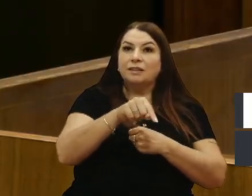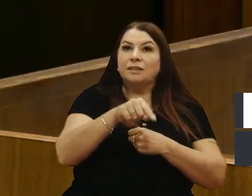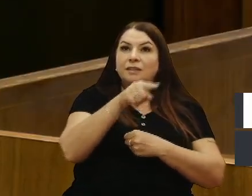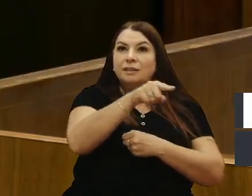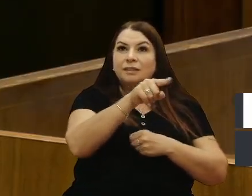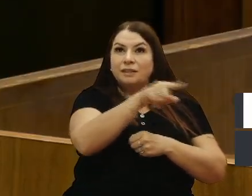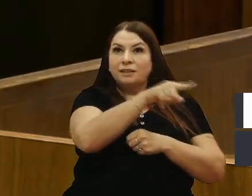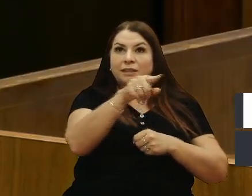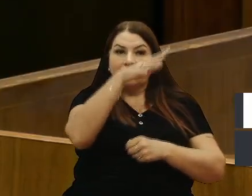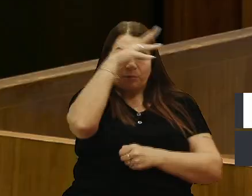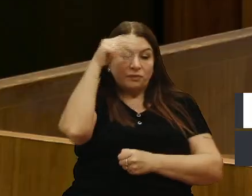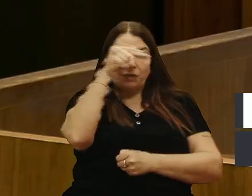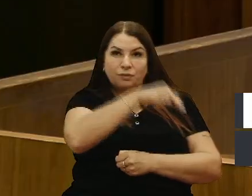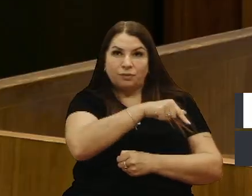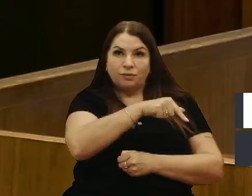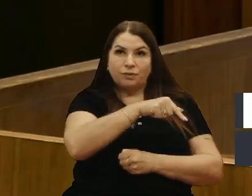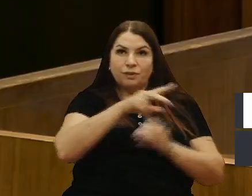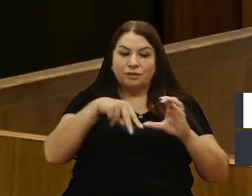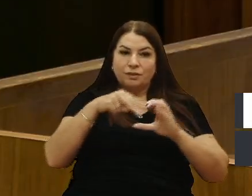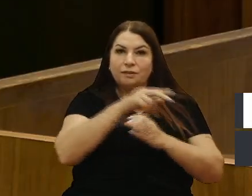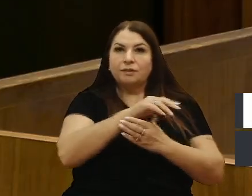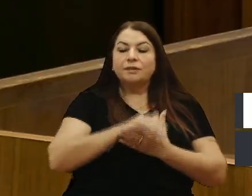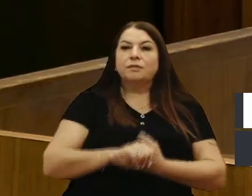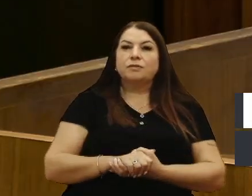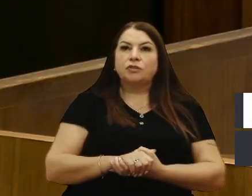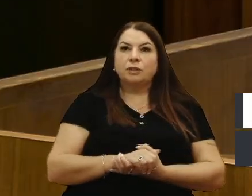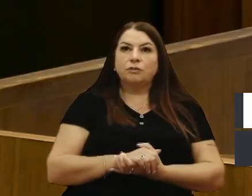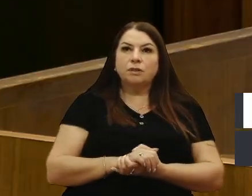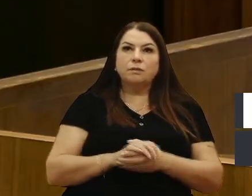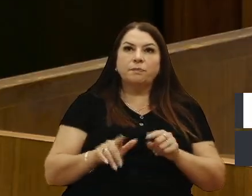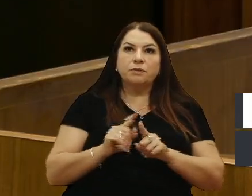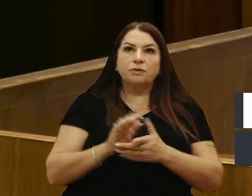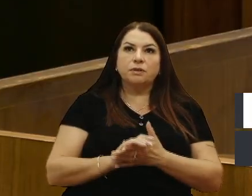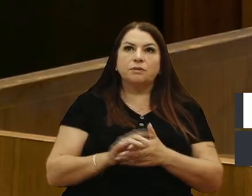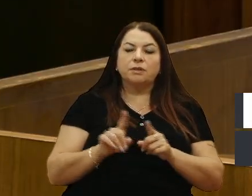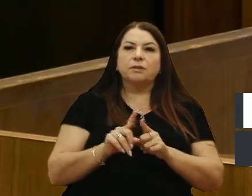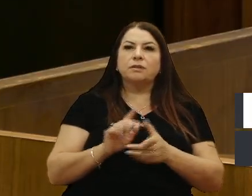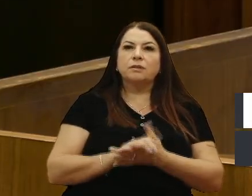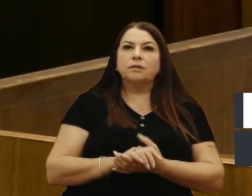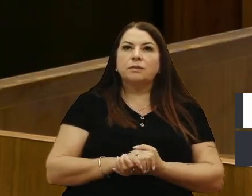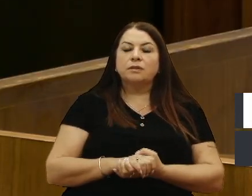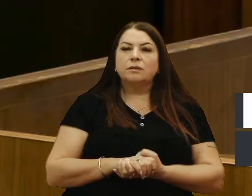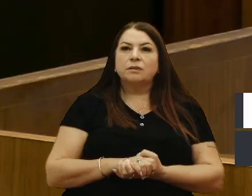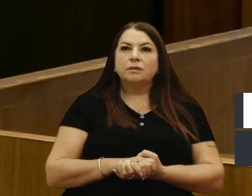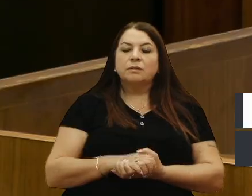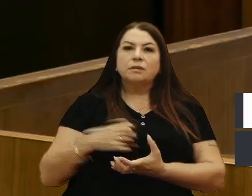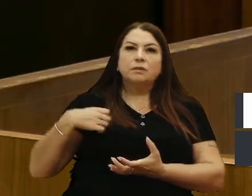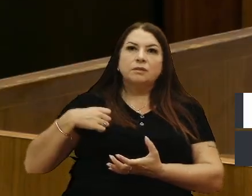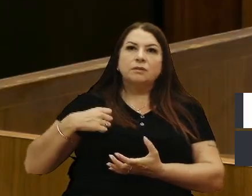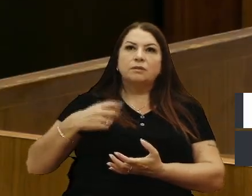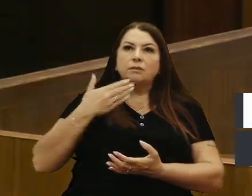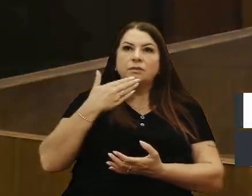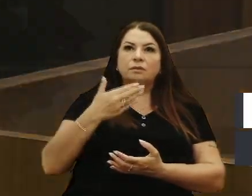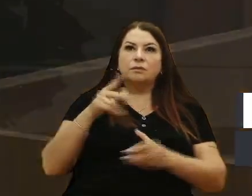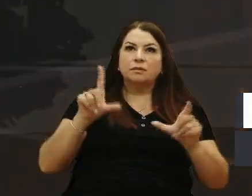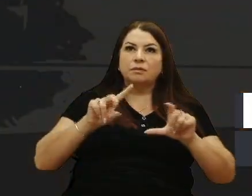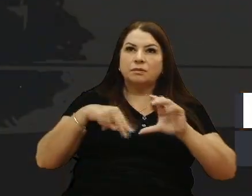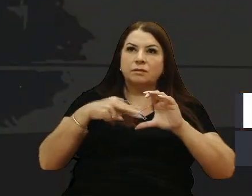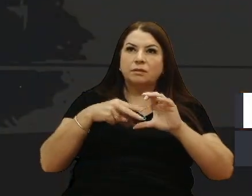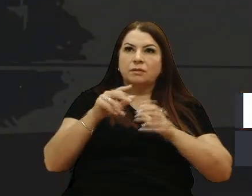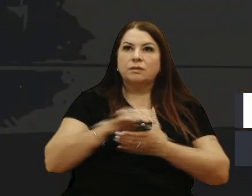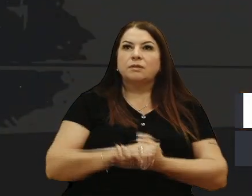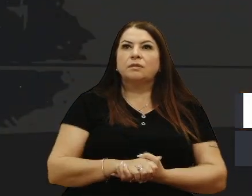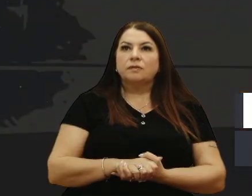nosso pátio, né, da Câmara e da Prefeitura. Um deles pode passar, vou pedir para a TV Câmara mostrar aí para a